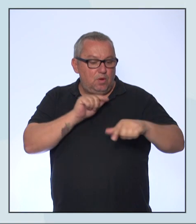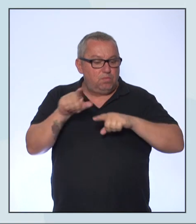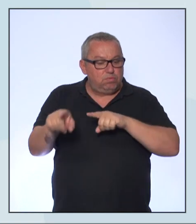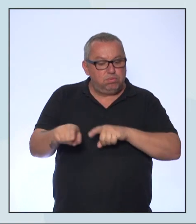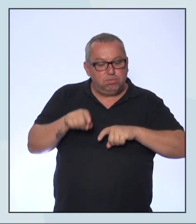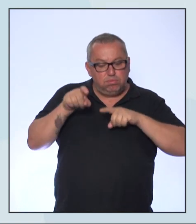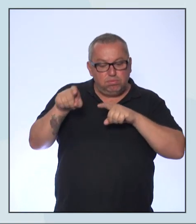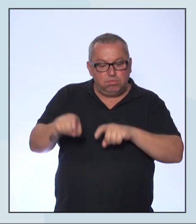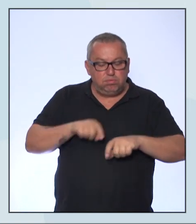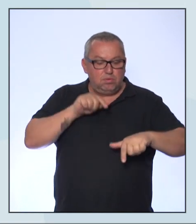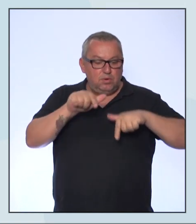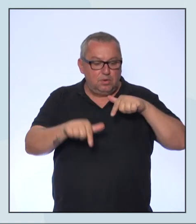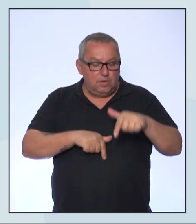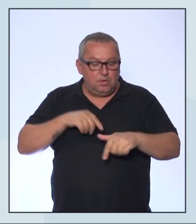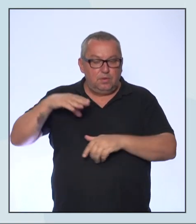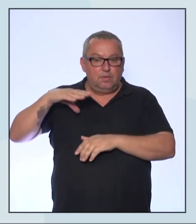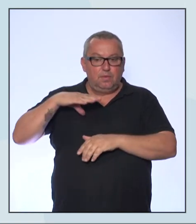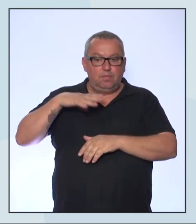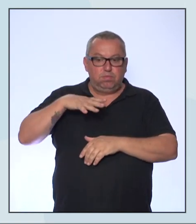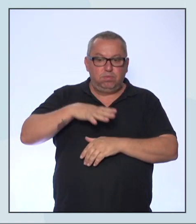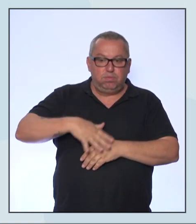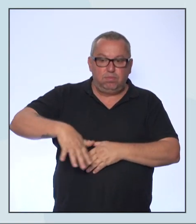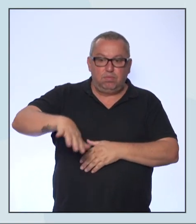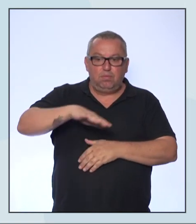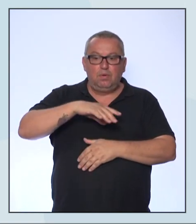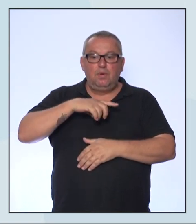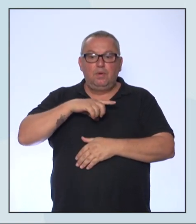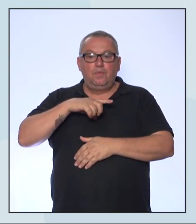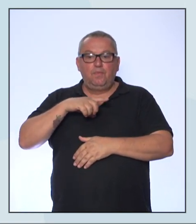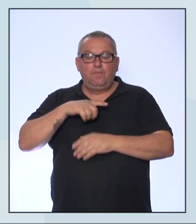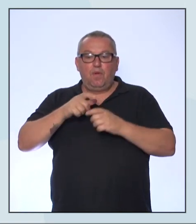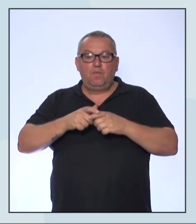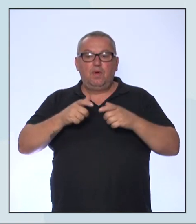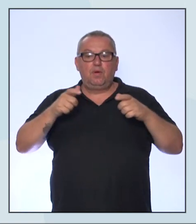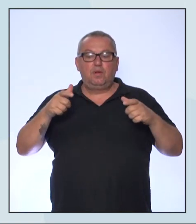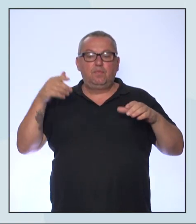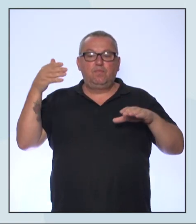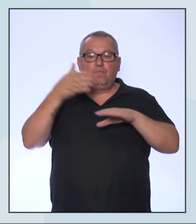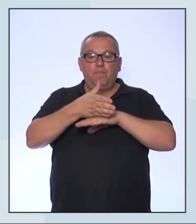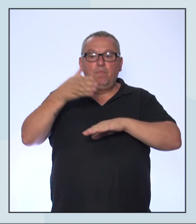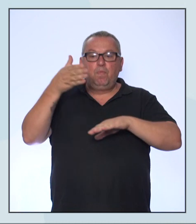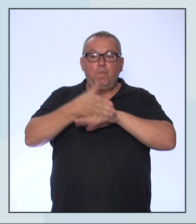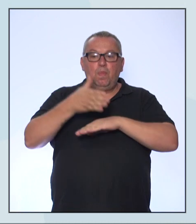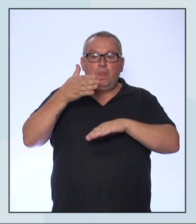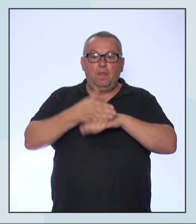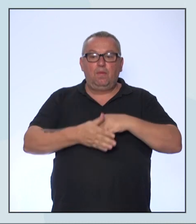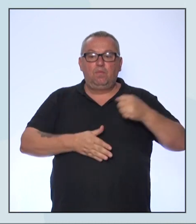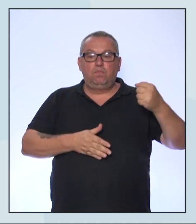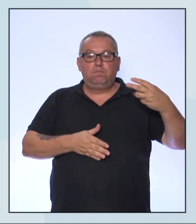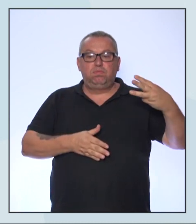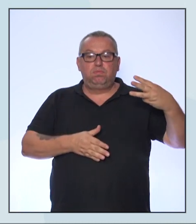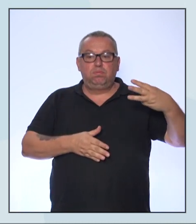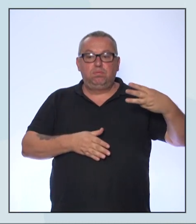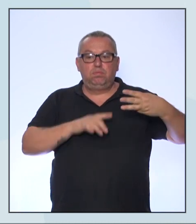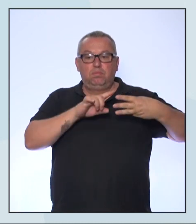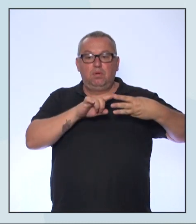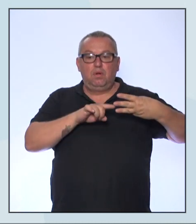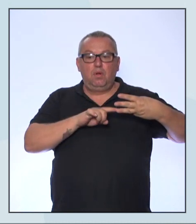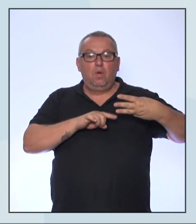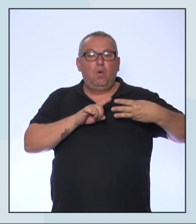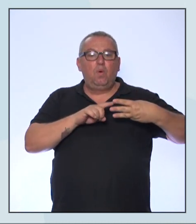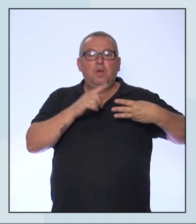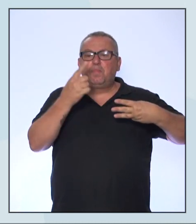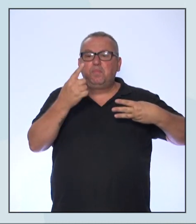rurais, trabalhadores das cidades. Então, nós temos uma grande maioria que participam do terceiro Estado. O que são esses estados, né? O que